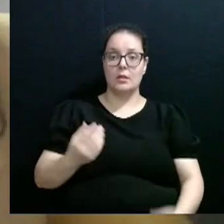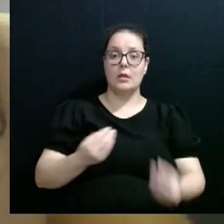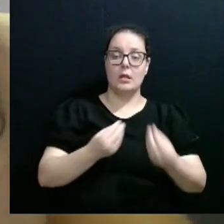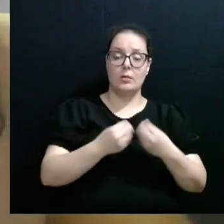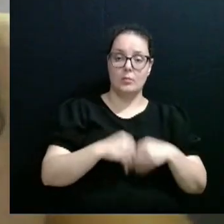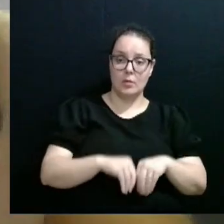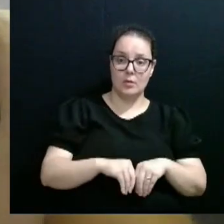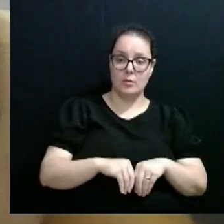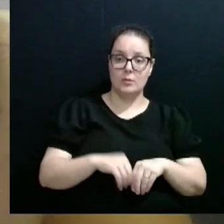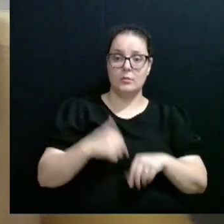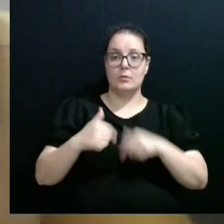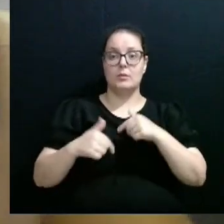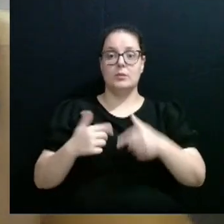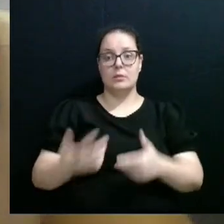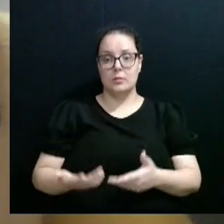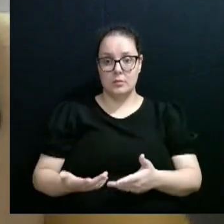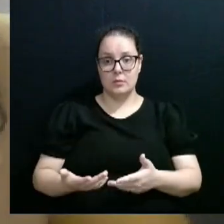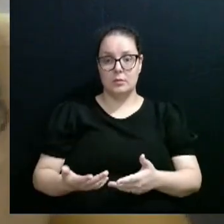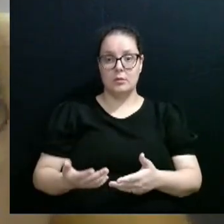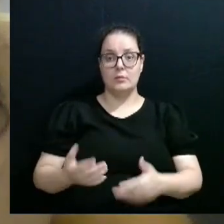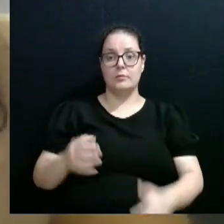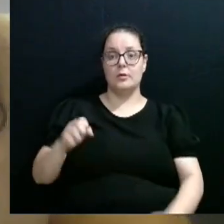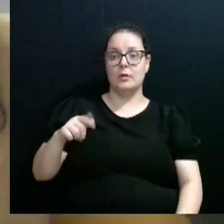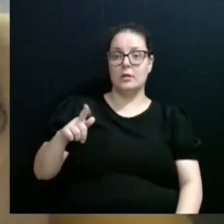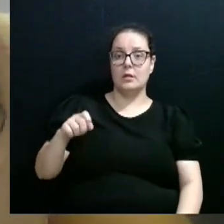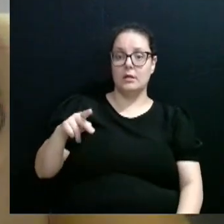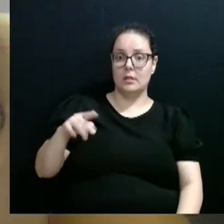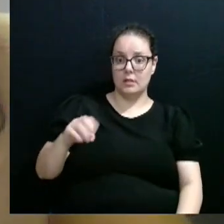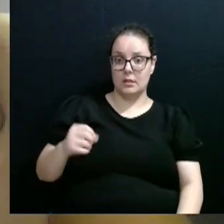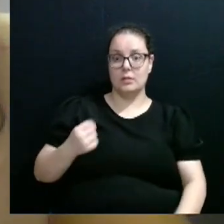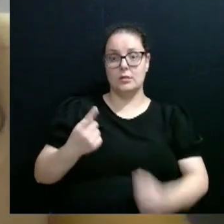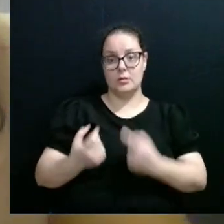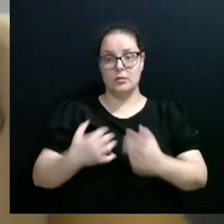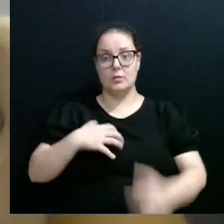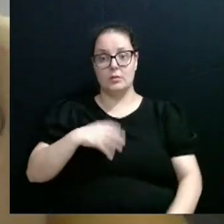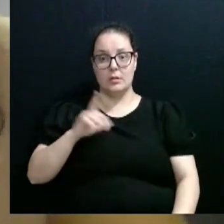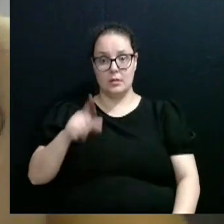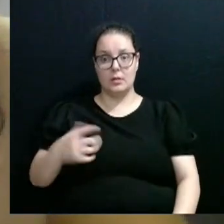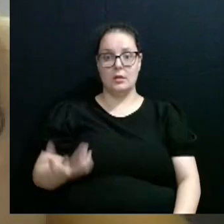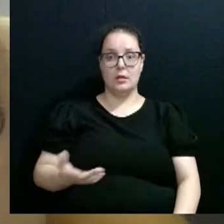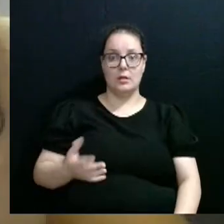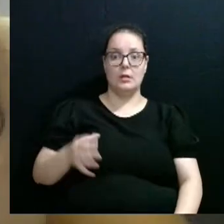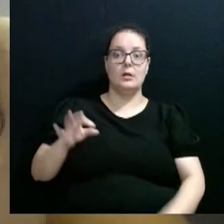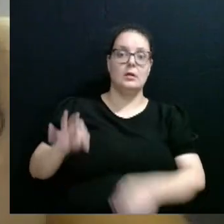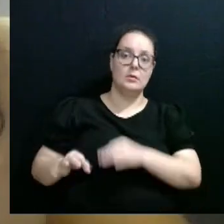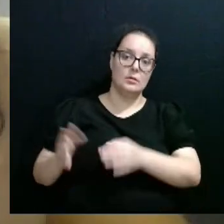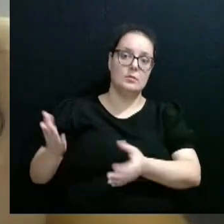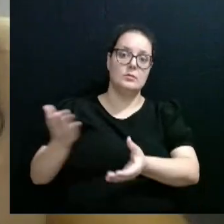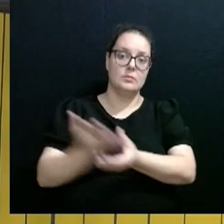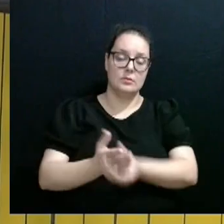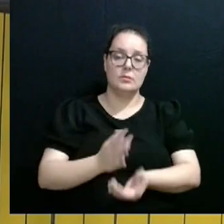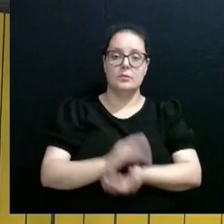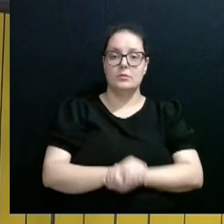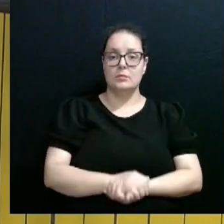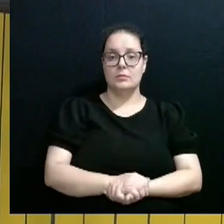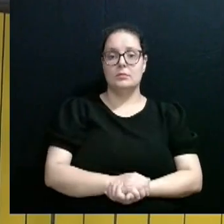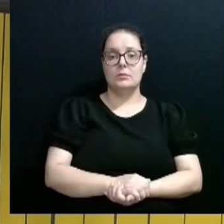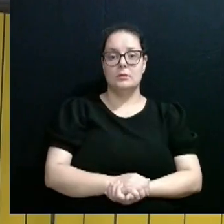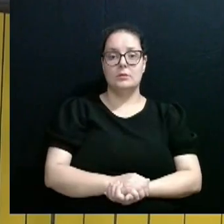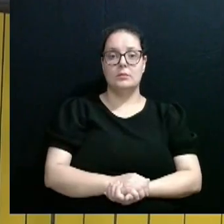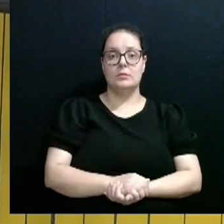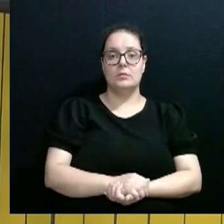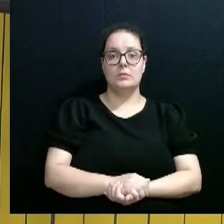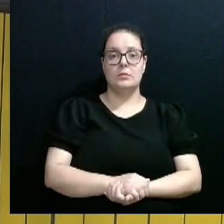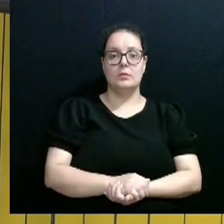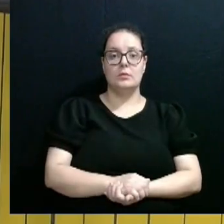né, ele foi enganado de alguma forma, aí é só acionando a Justiça do Trabalho mesmo. Doutora Fernanda, agora,